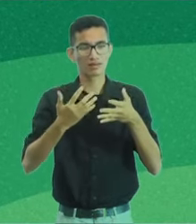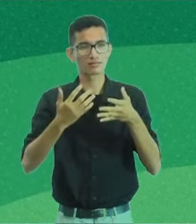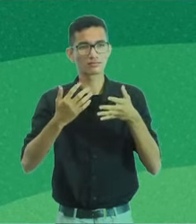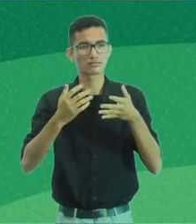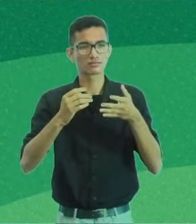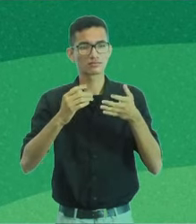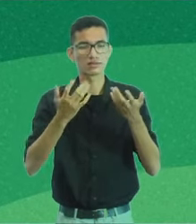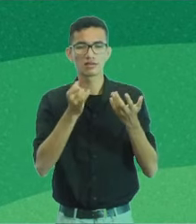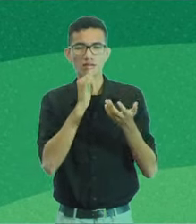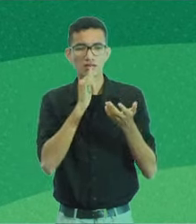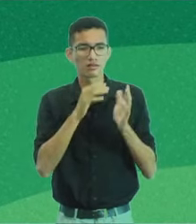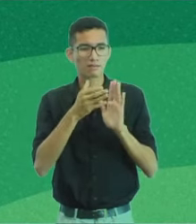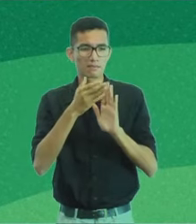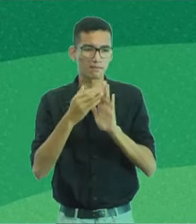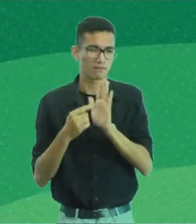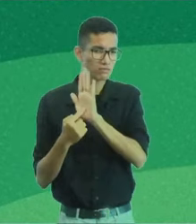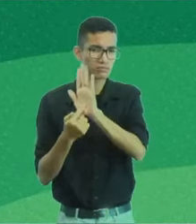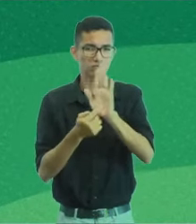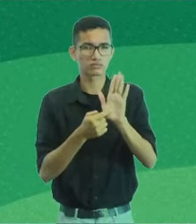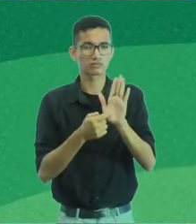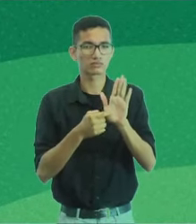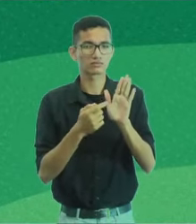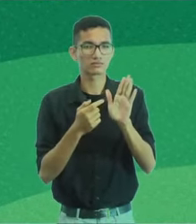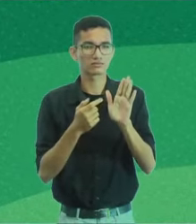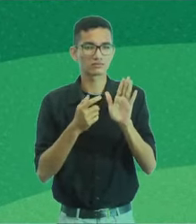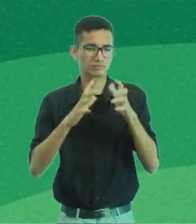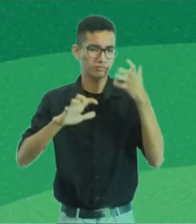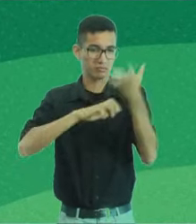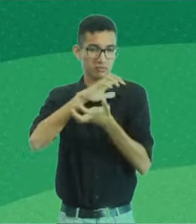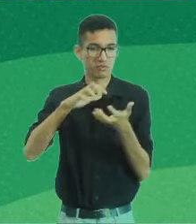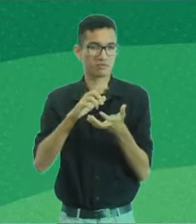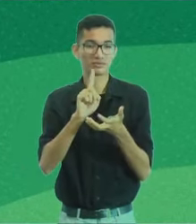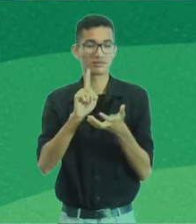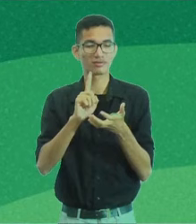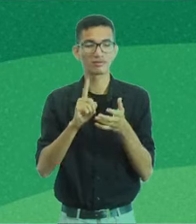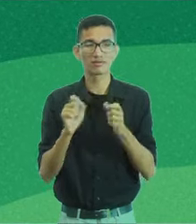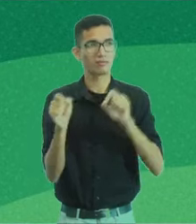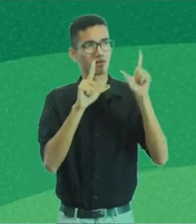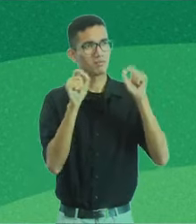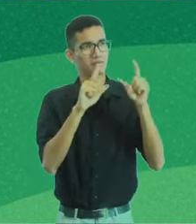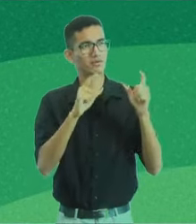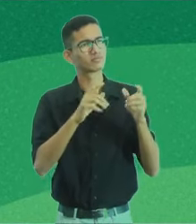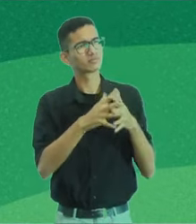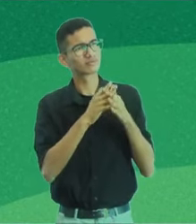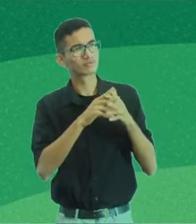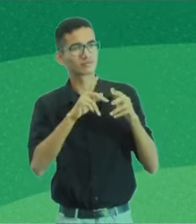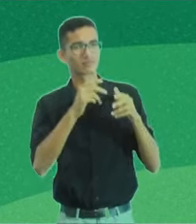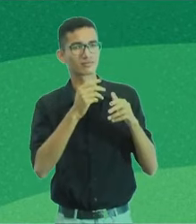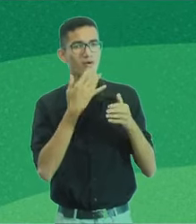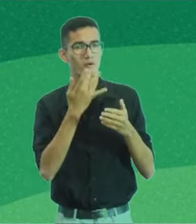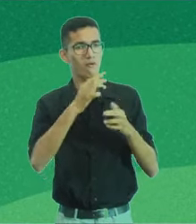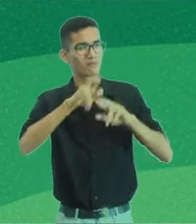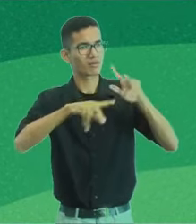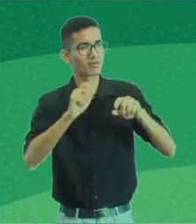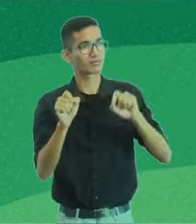mais muito menos caótica do que eu com esses slides malucos todos coloridos